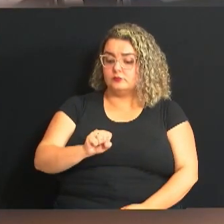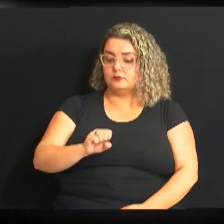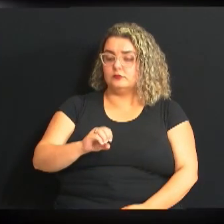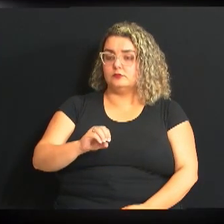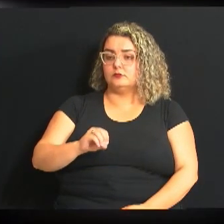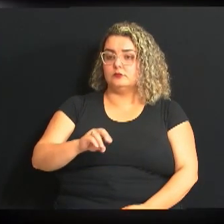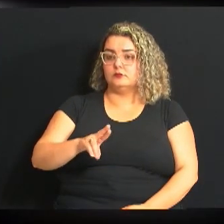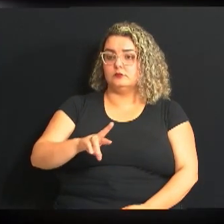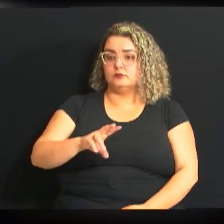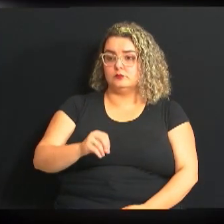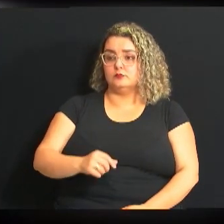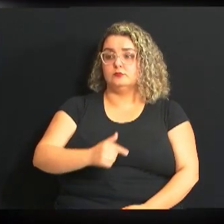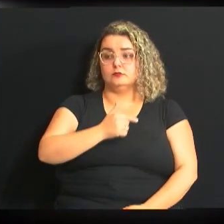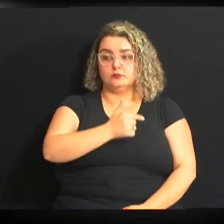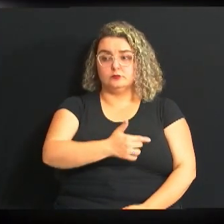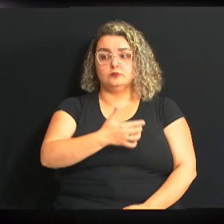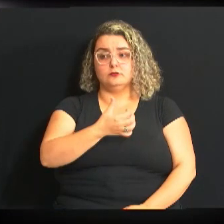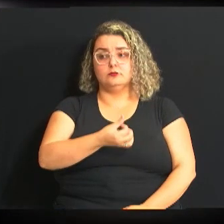de